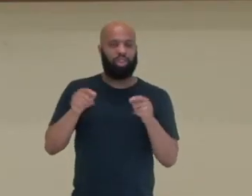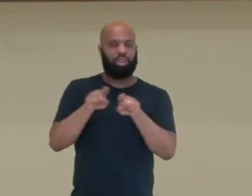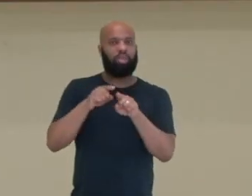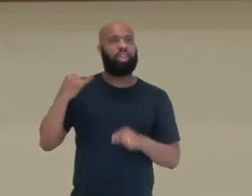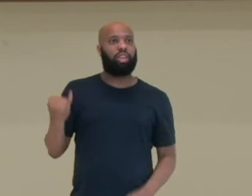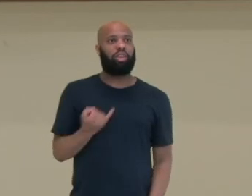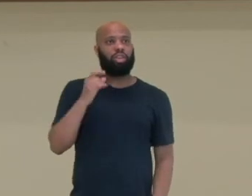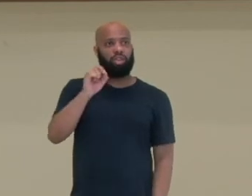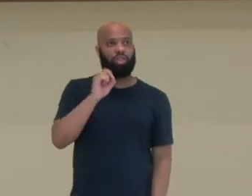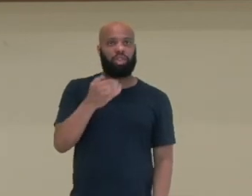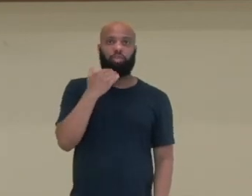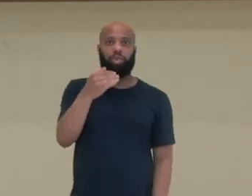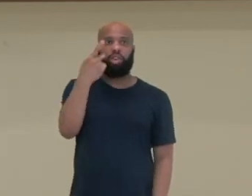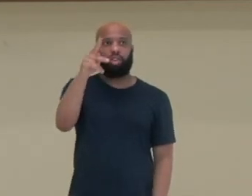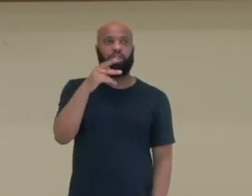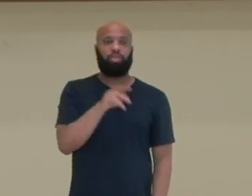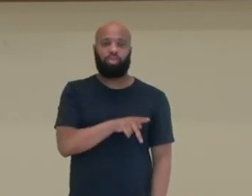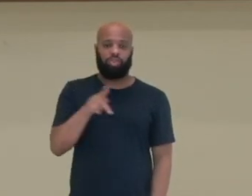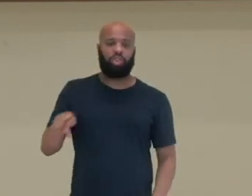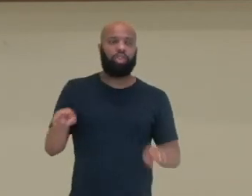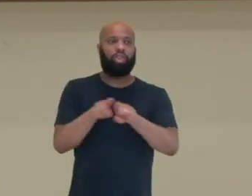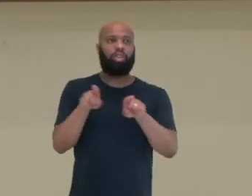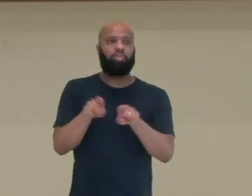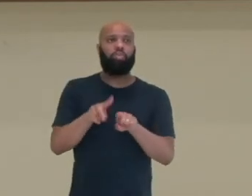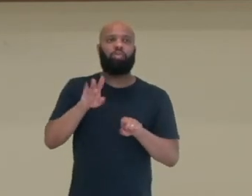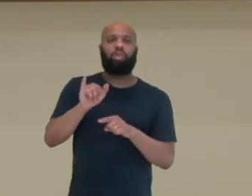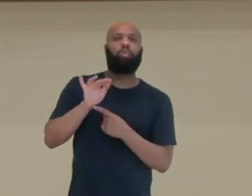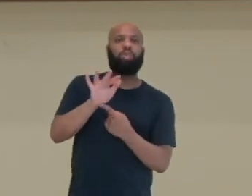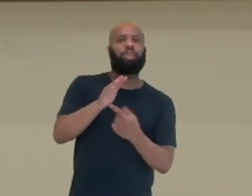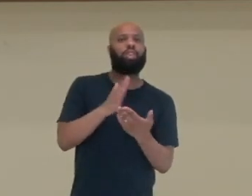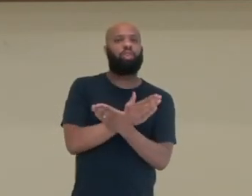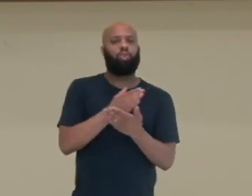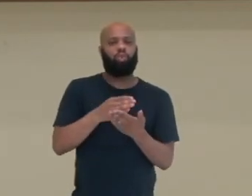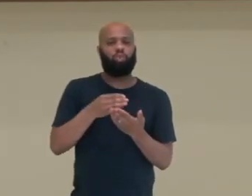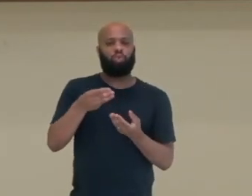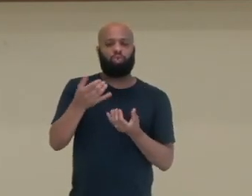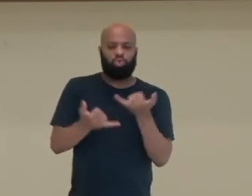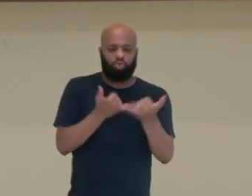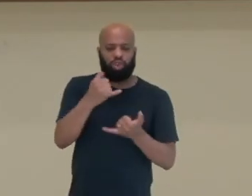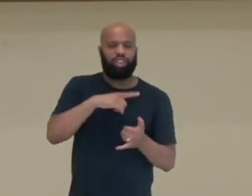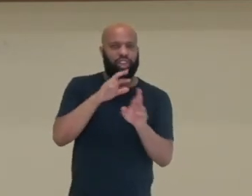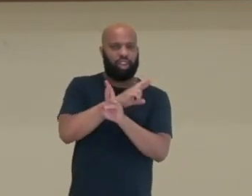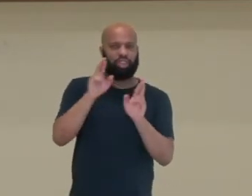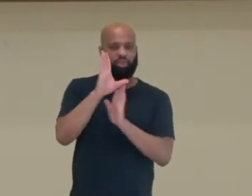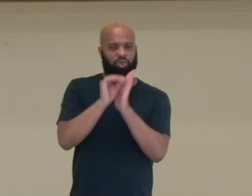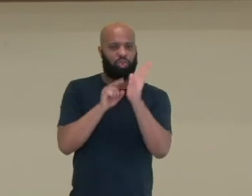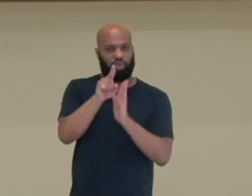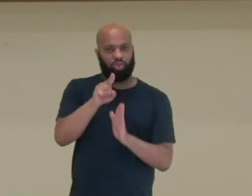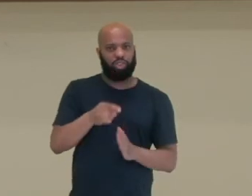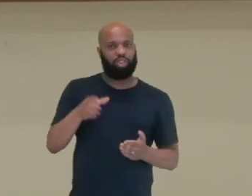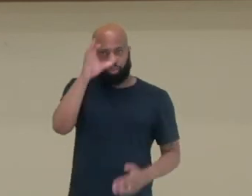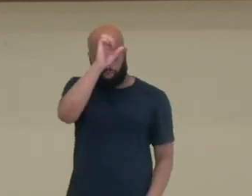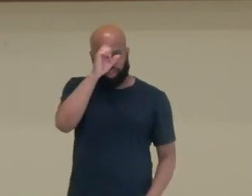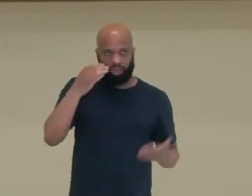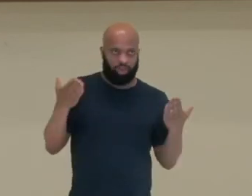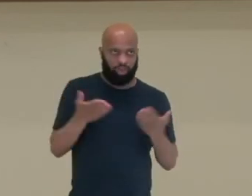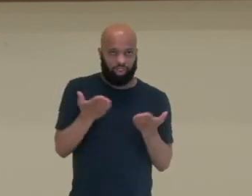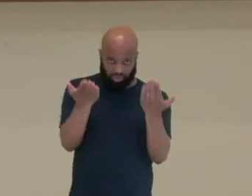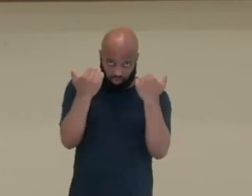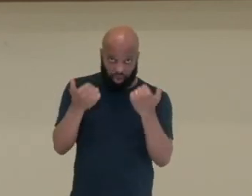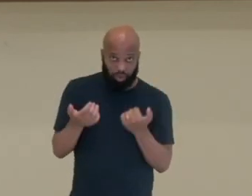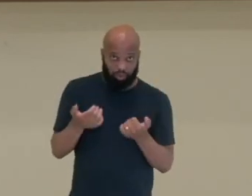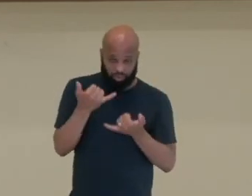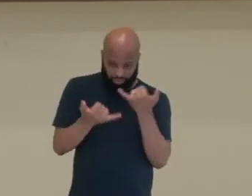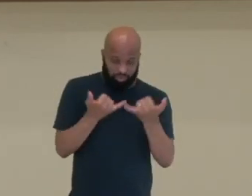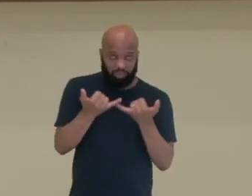não esqueça de pedir lá para sua professora direcionar alguns jogos relacionados com os conteúdos que você está aprendendo, tá bom? Vamos lá